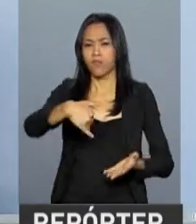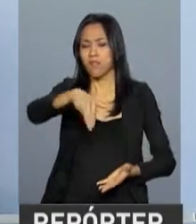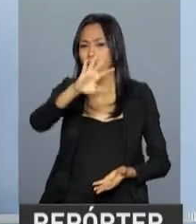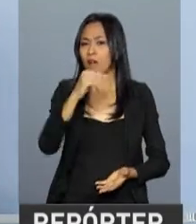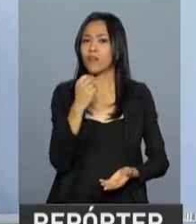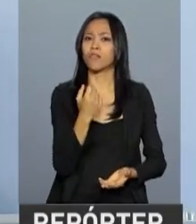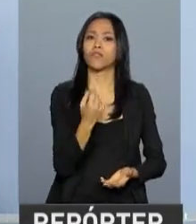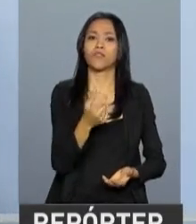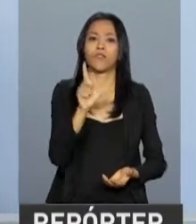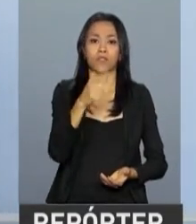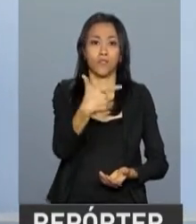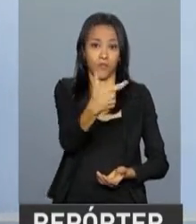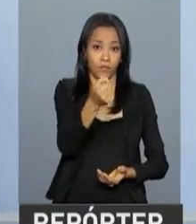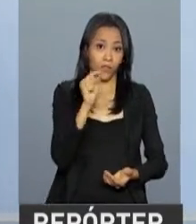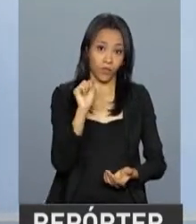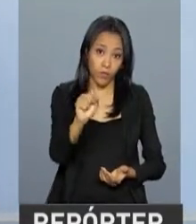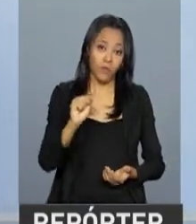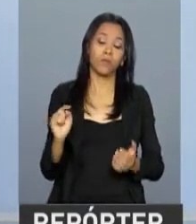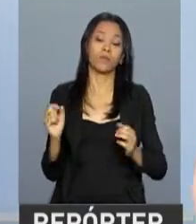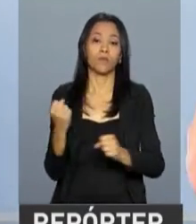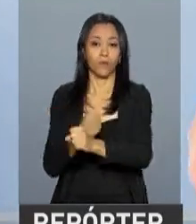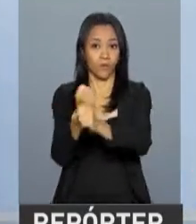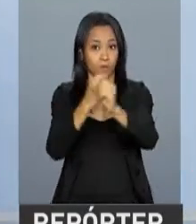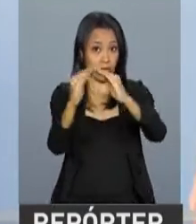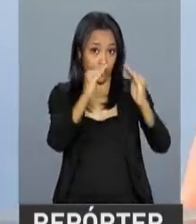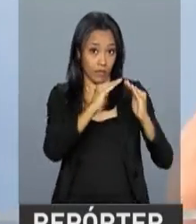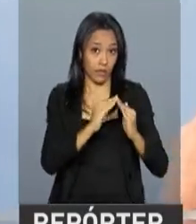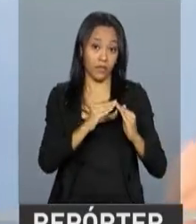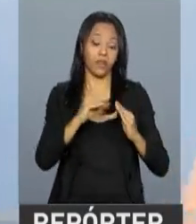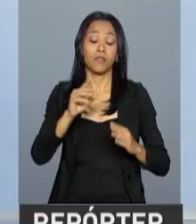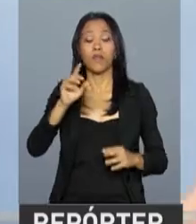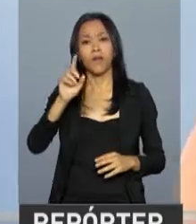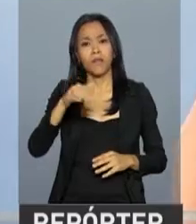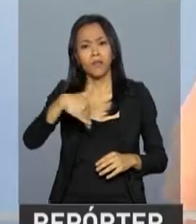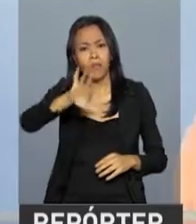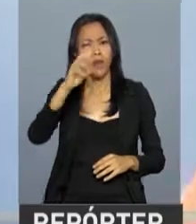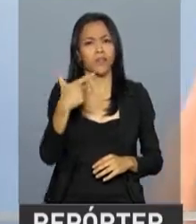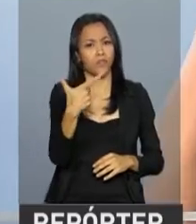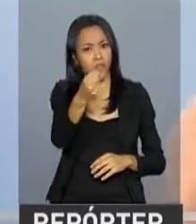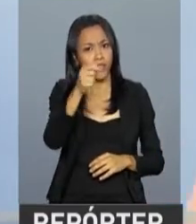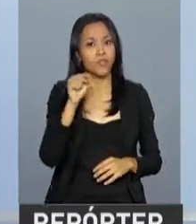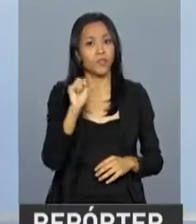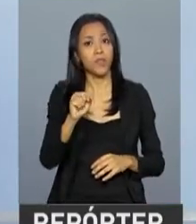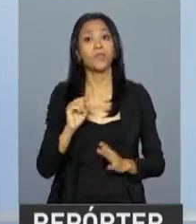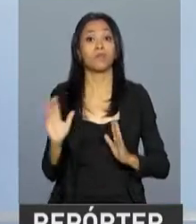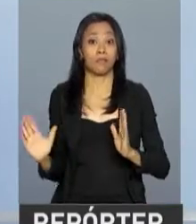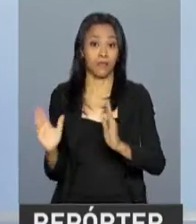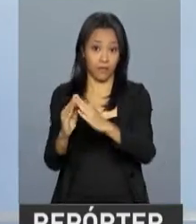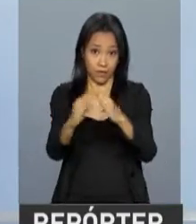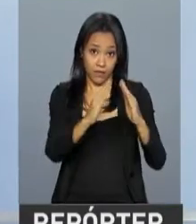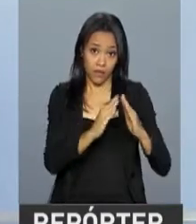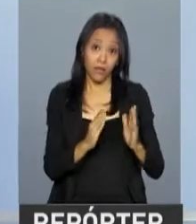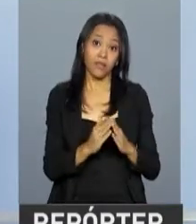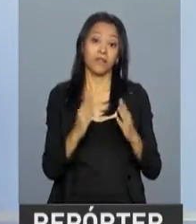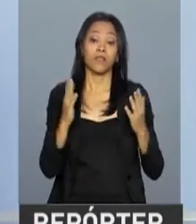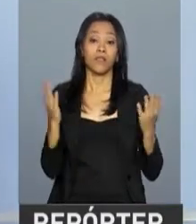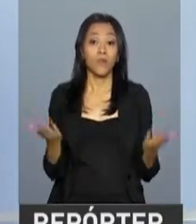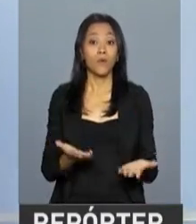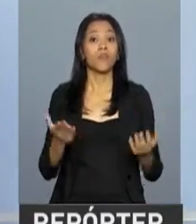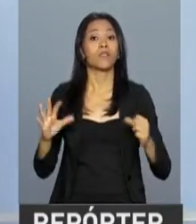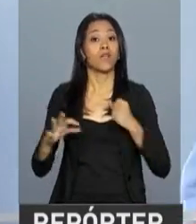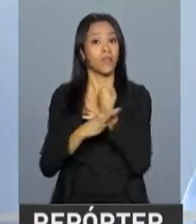20 mil unidades habitacionais são mais de 20 mil árvores que estão sendo garantidos